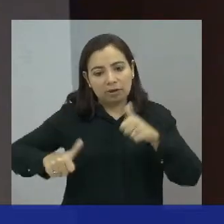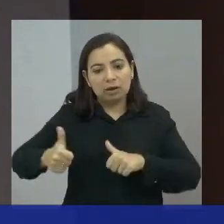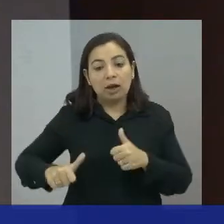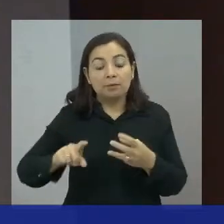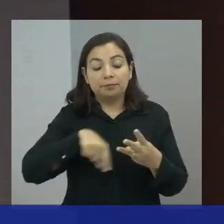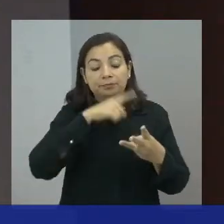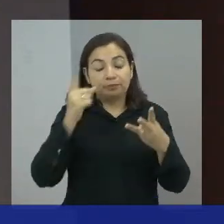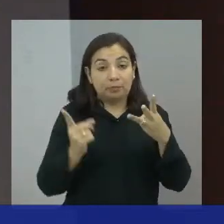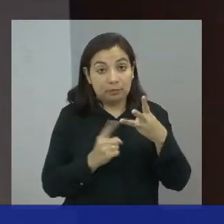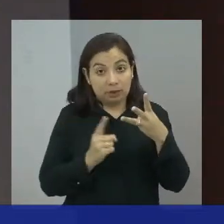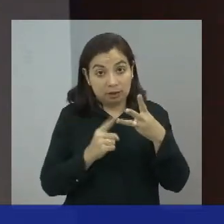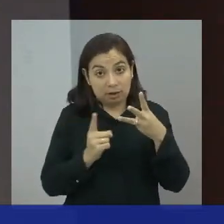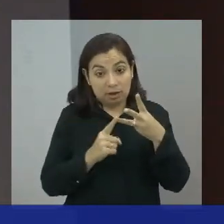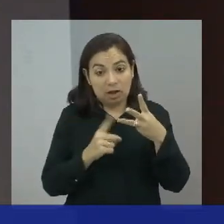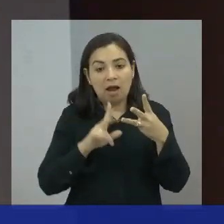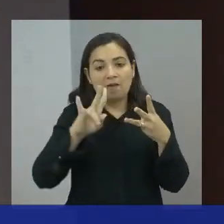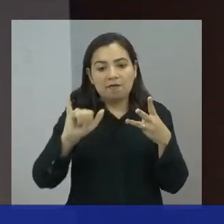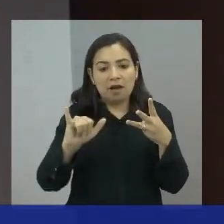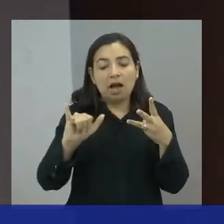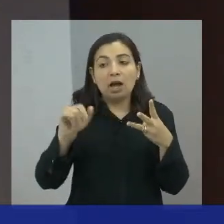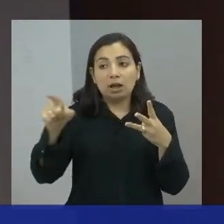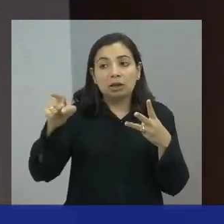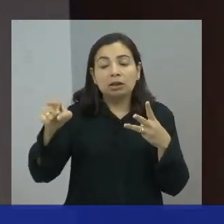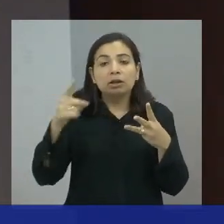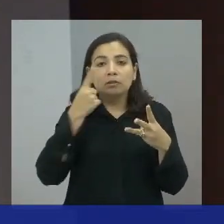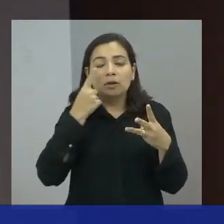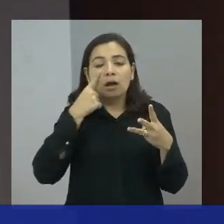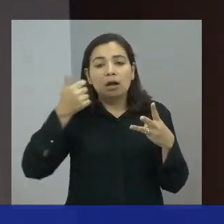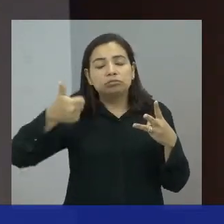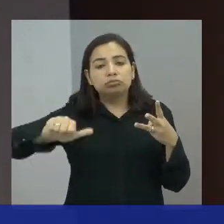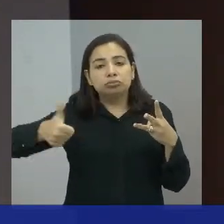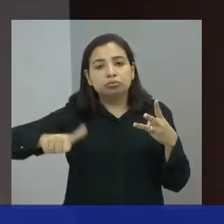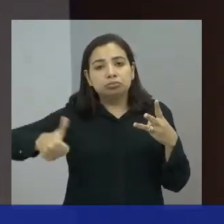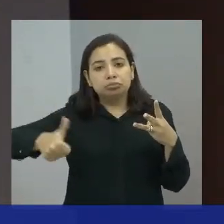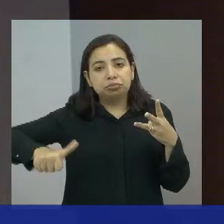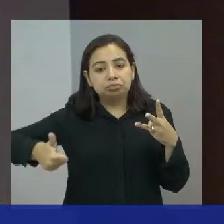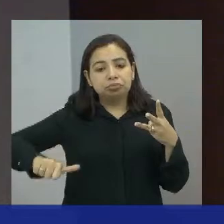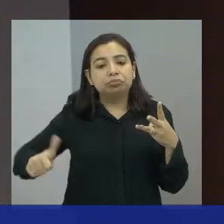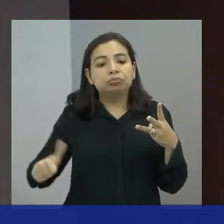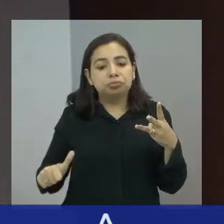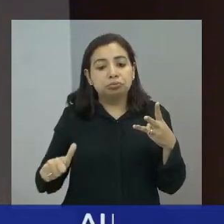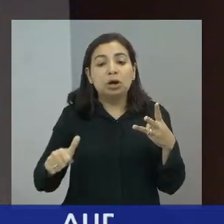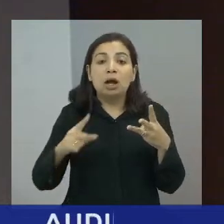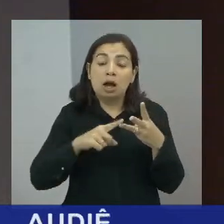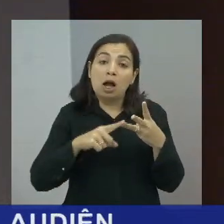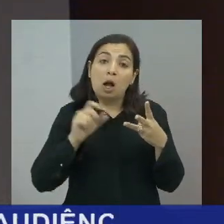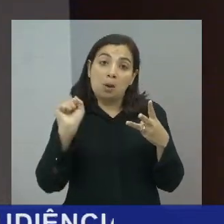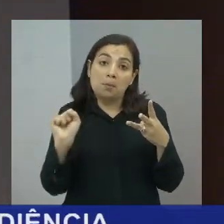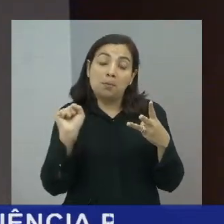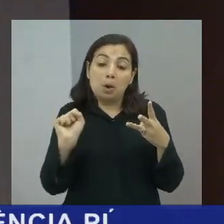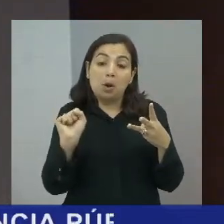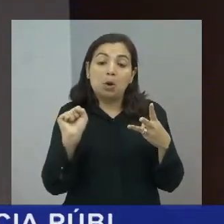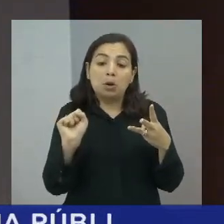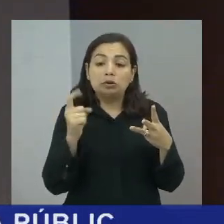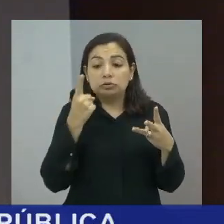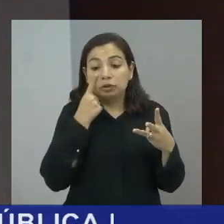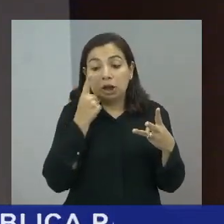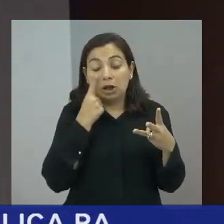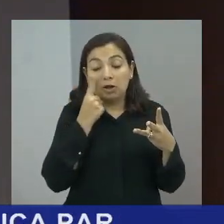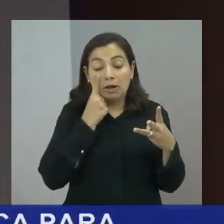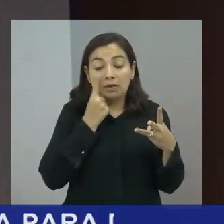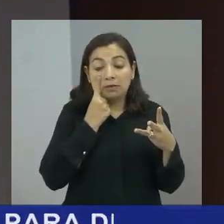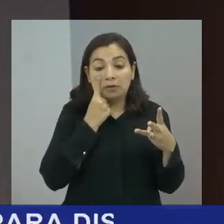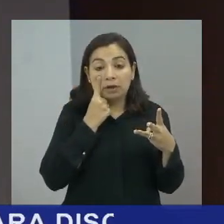da defesa, há o julgamento da defesa, e pode ser que, muitas vezes, o cidadão nem se dá ao